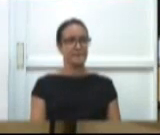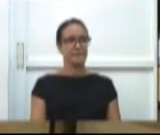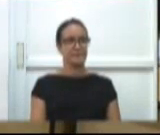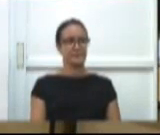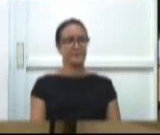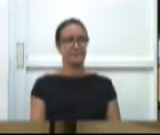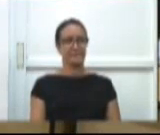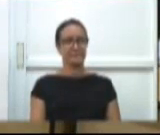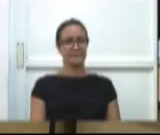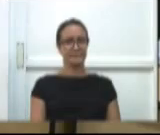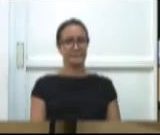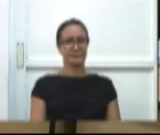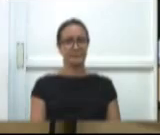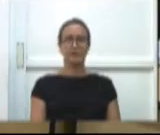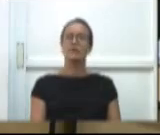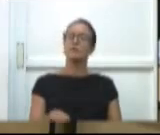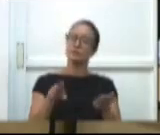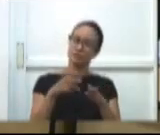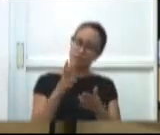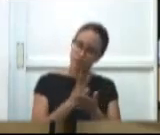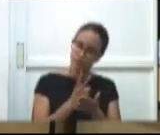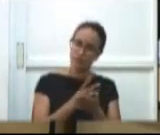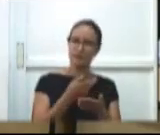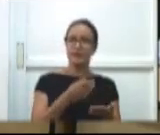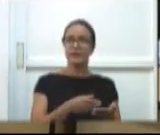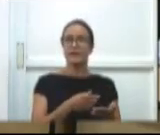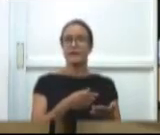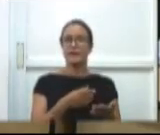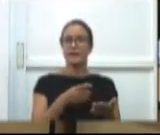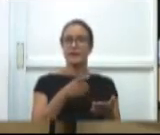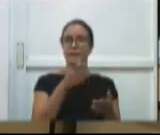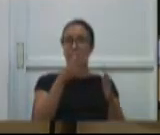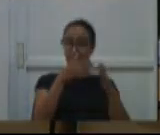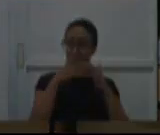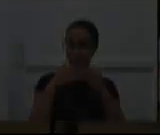essa vitória. Toda a casa parabeniza o Flávio por vencer essa etapa da vida dele.